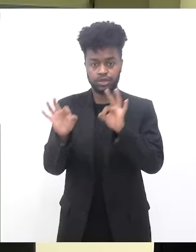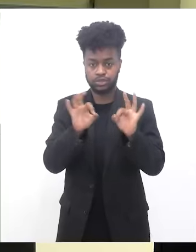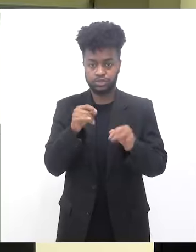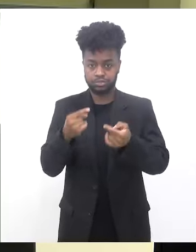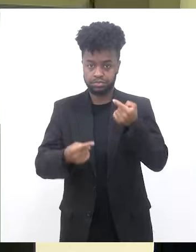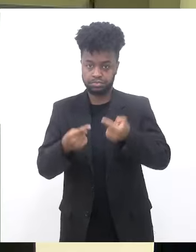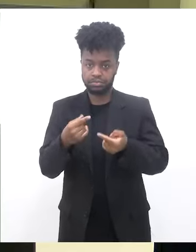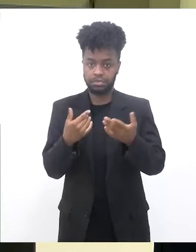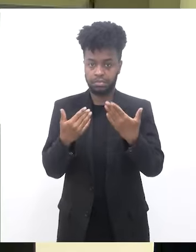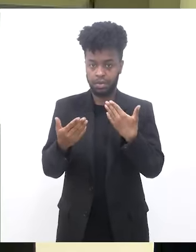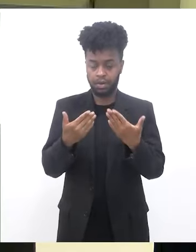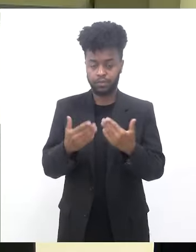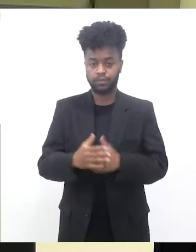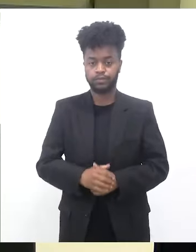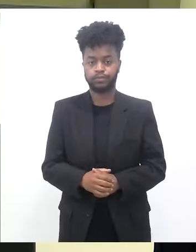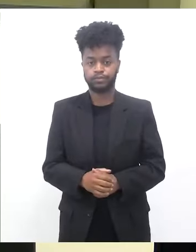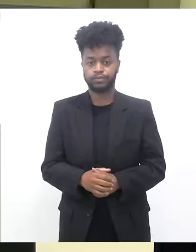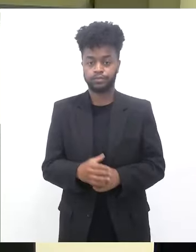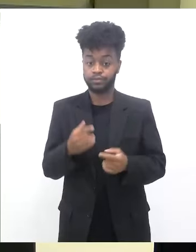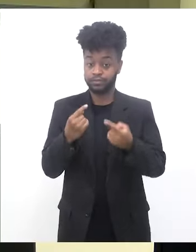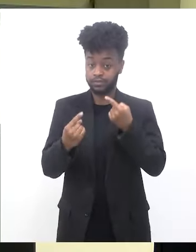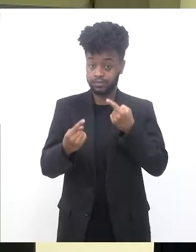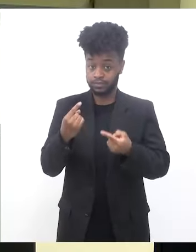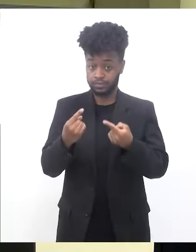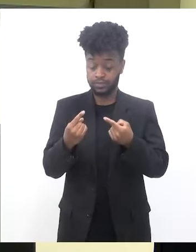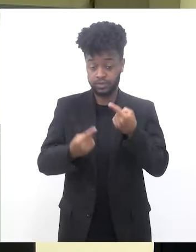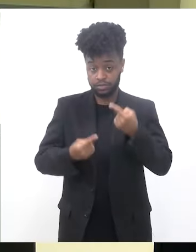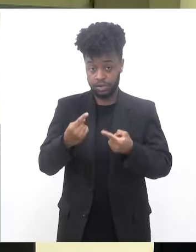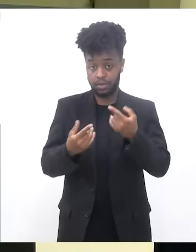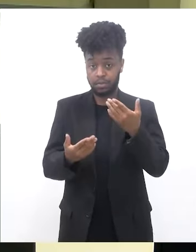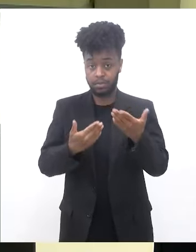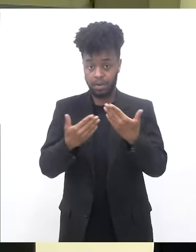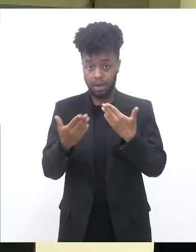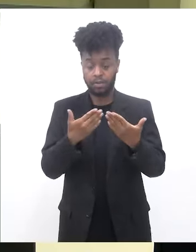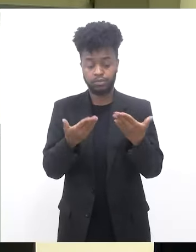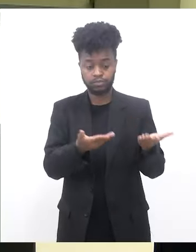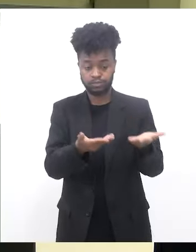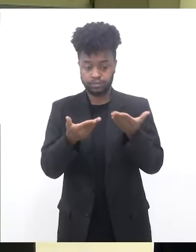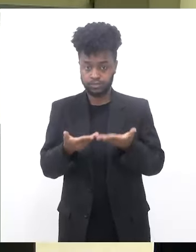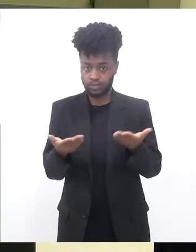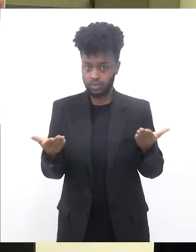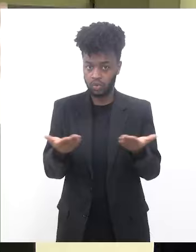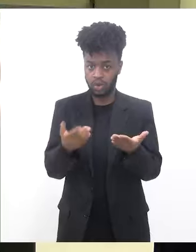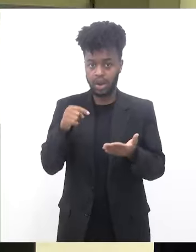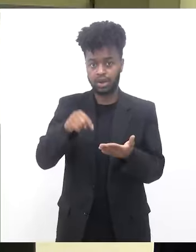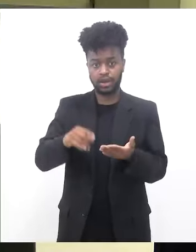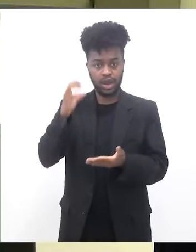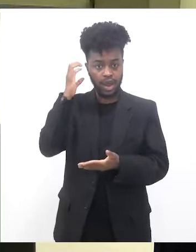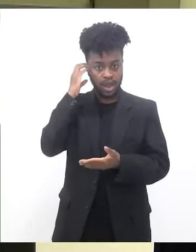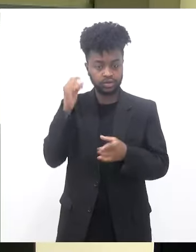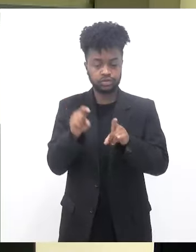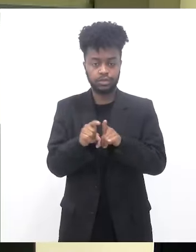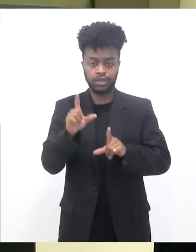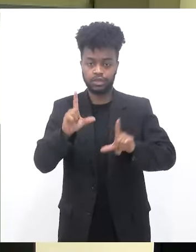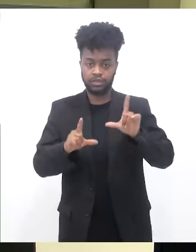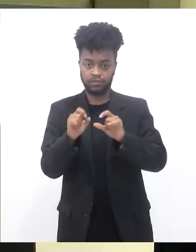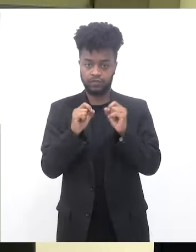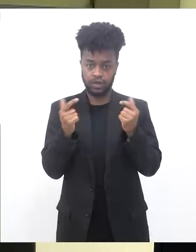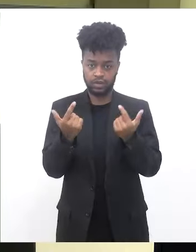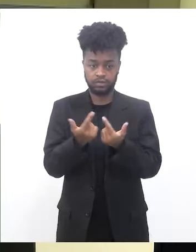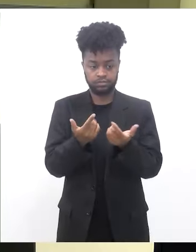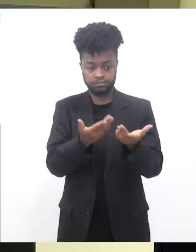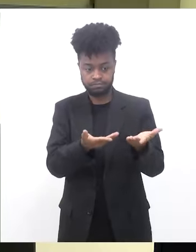nosso debate-papo. O debate-papo está recebendo nos estúdios aqui da Rádio e da TV Alerj